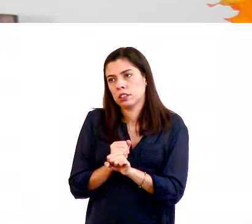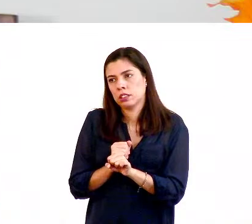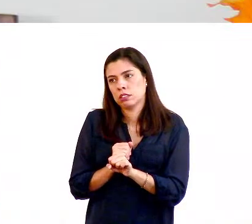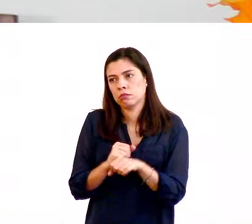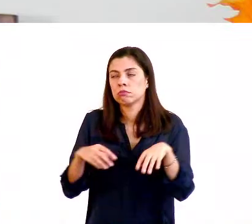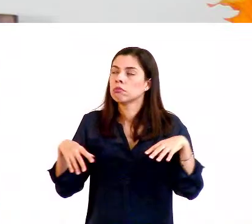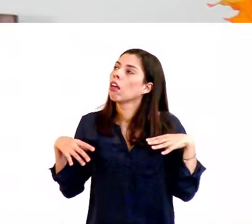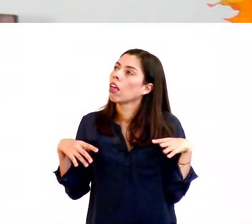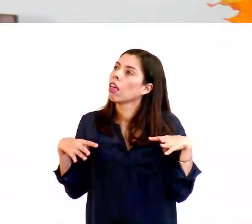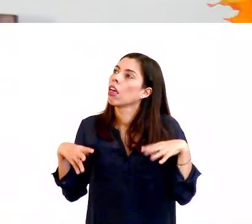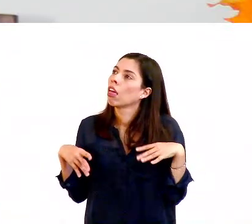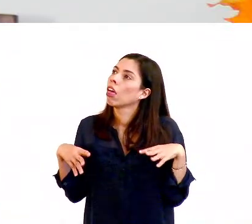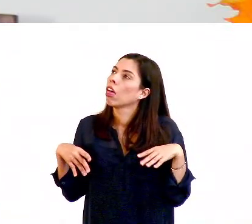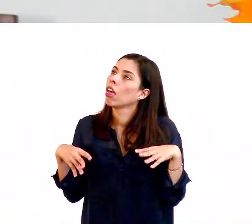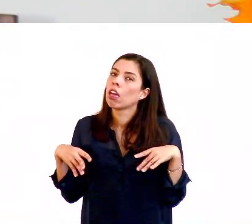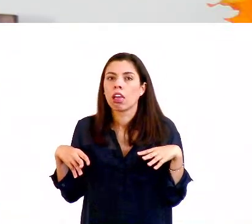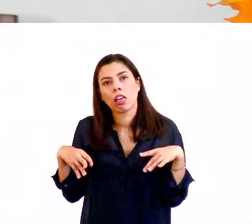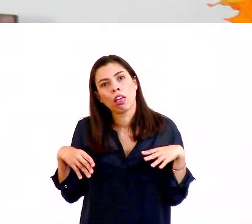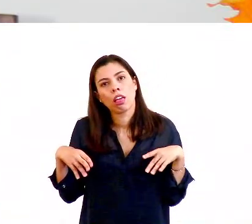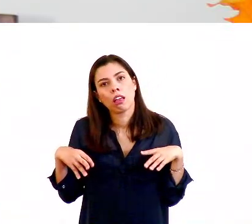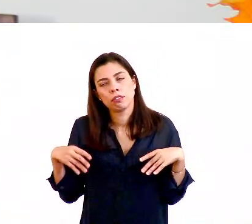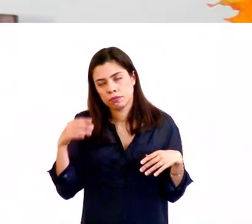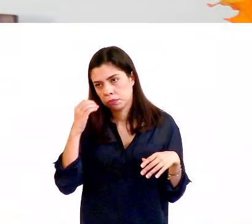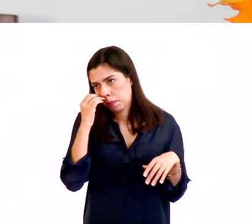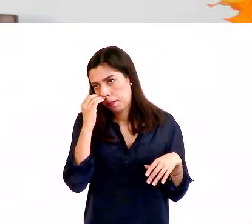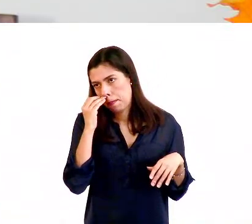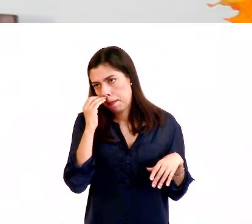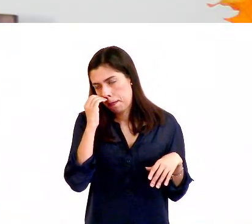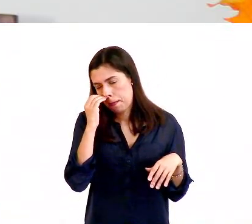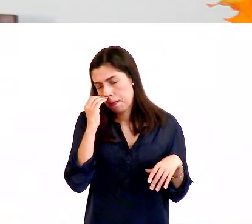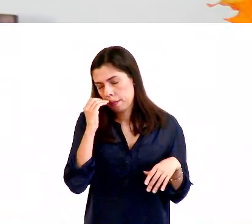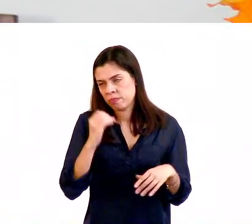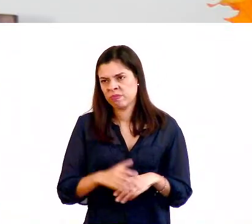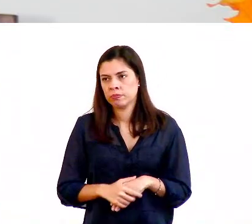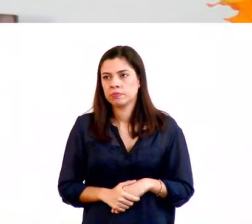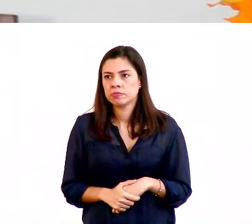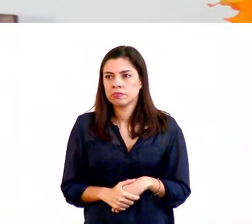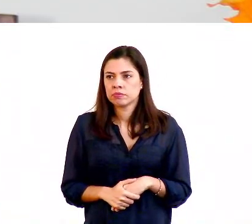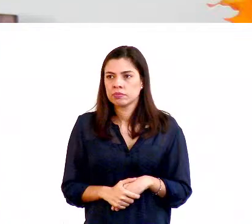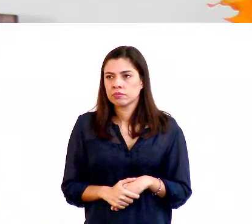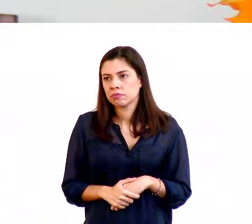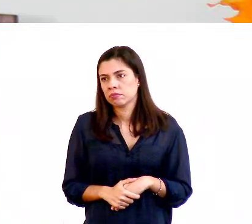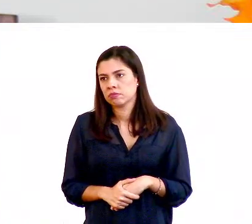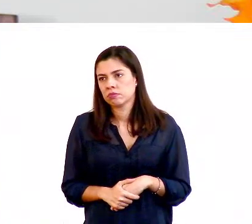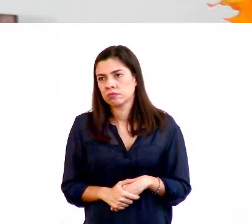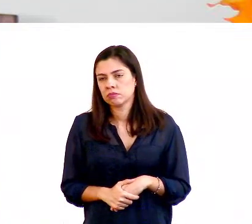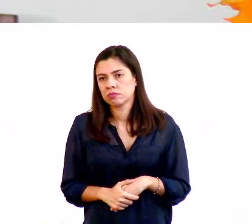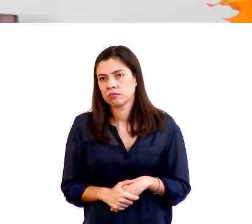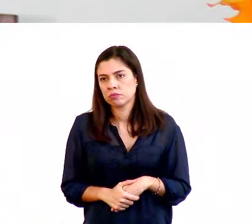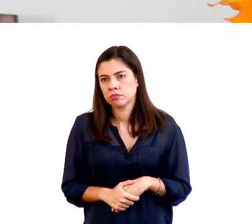pela longanimidade herdam as promessas.